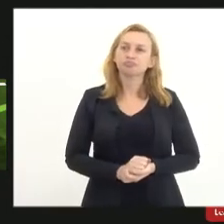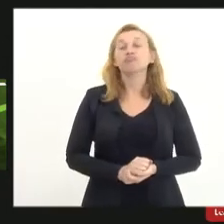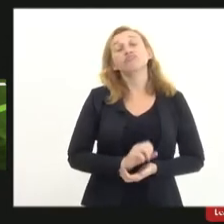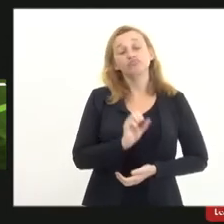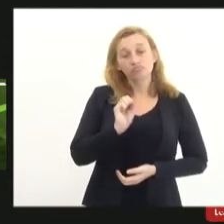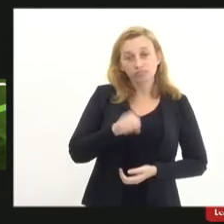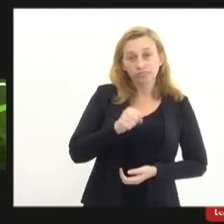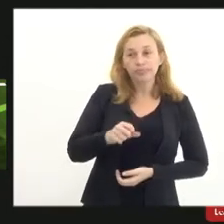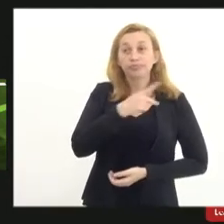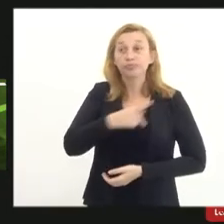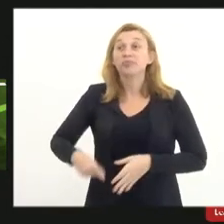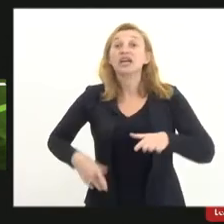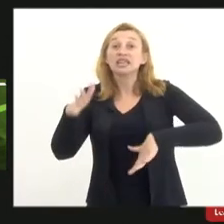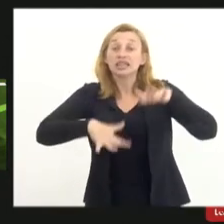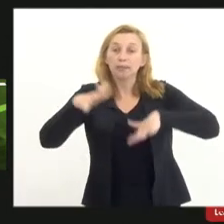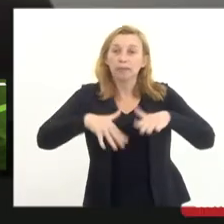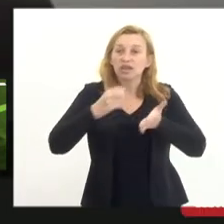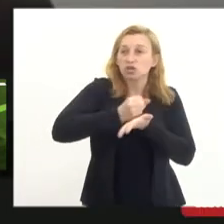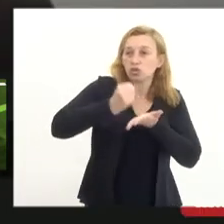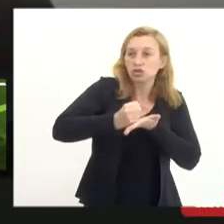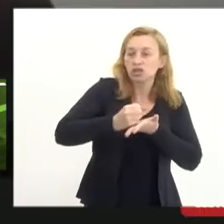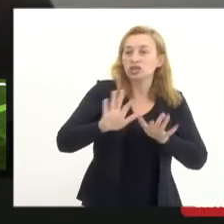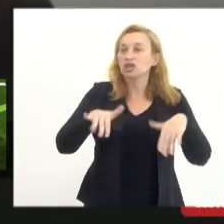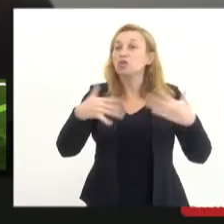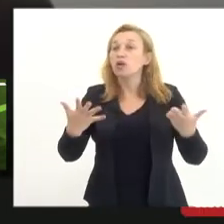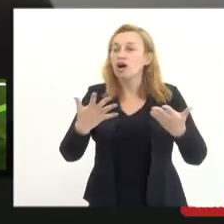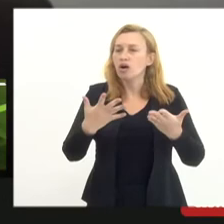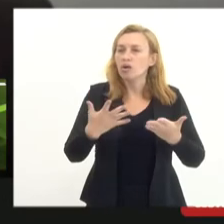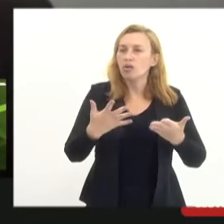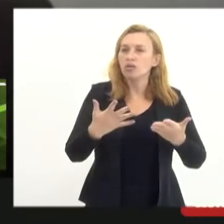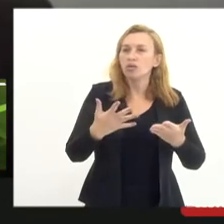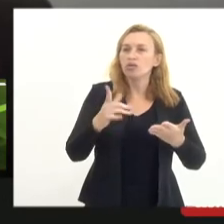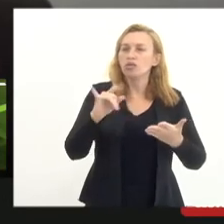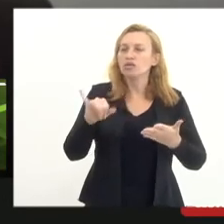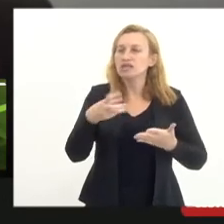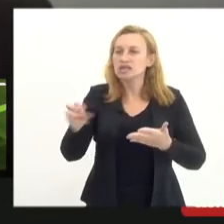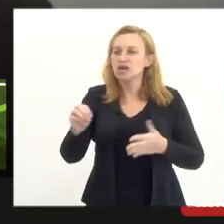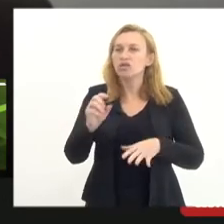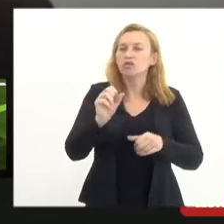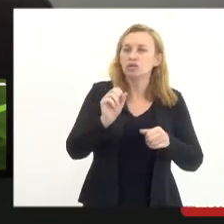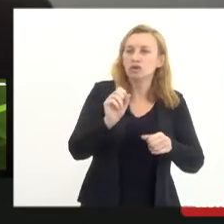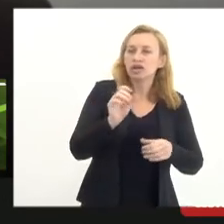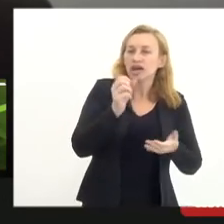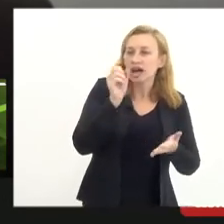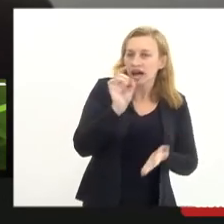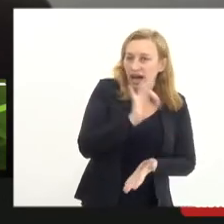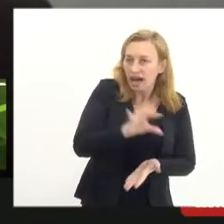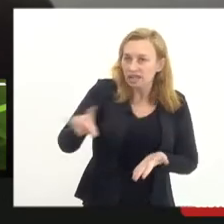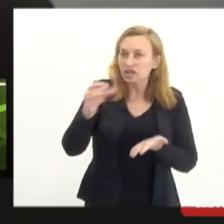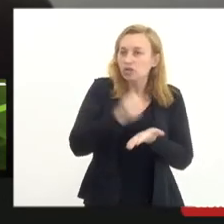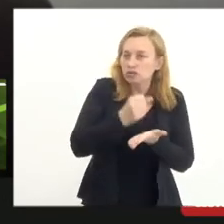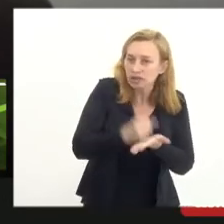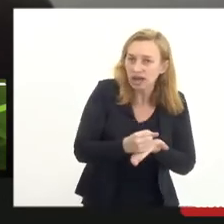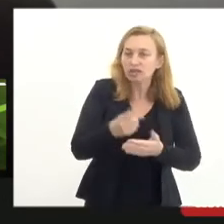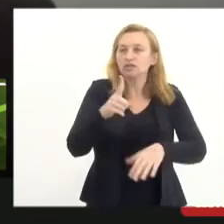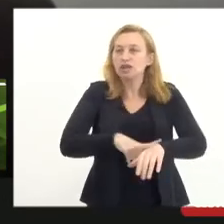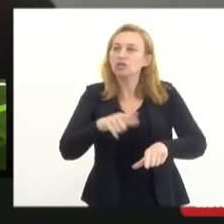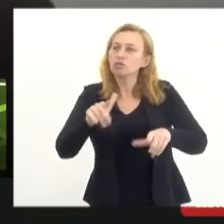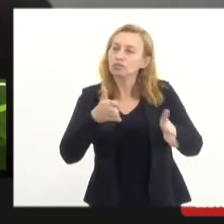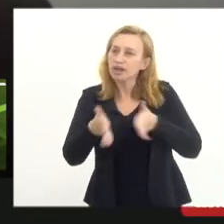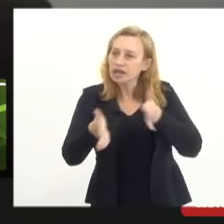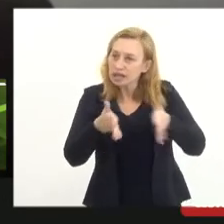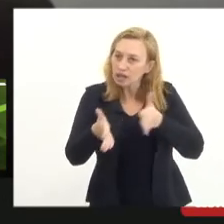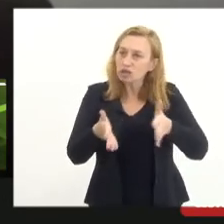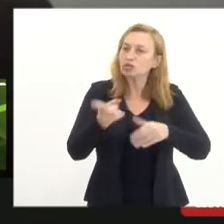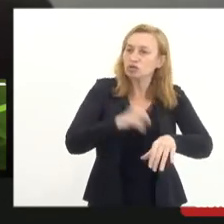Presidente, depende muito do contrato e de qual rodada de concessão eles foram concedidos. Cada contrato, cada rodada tem um prazo de